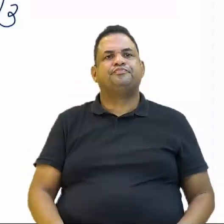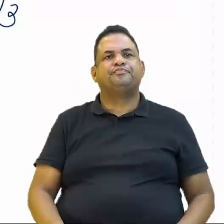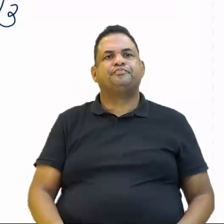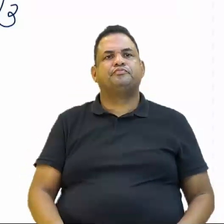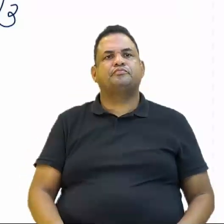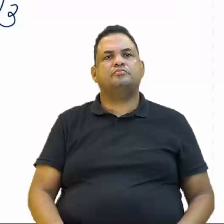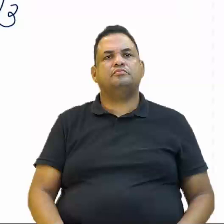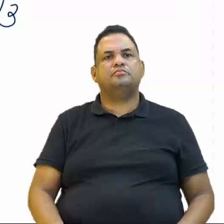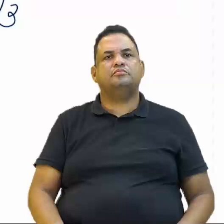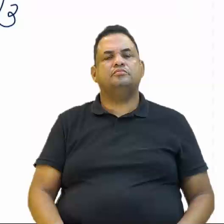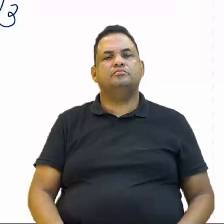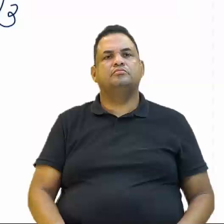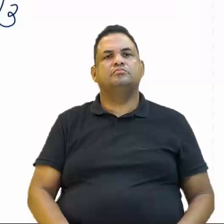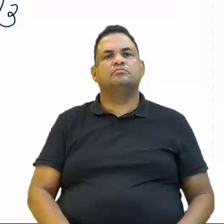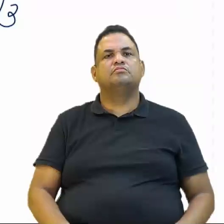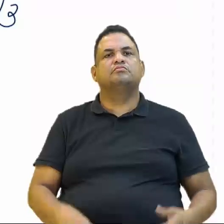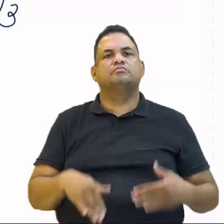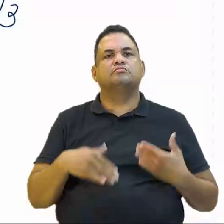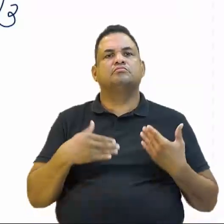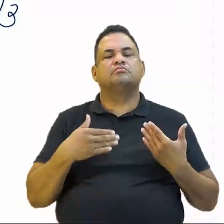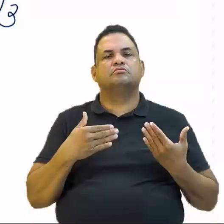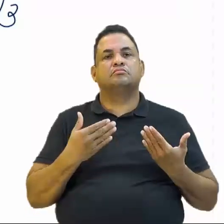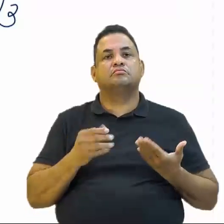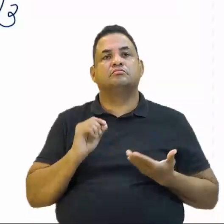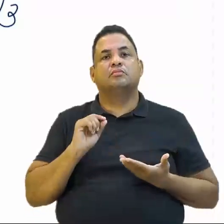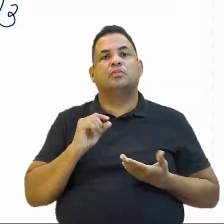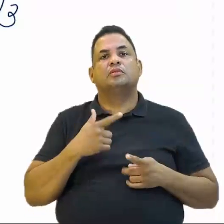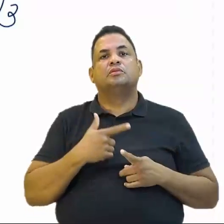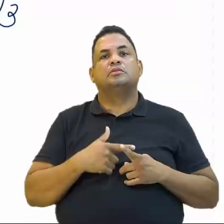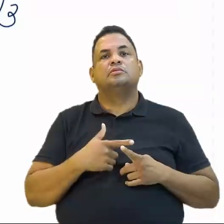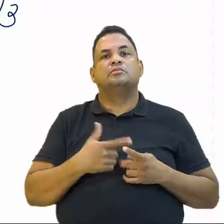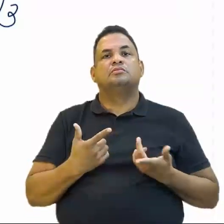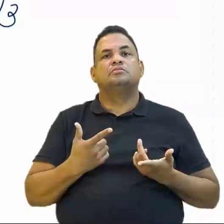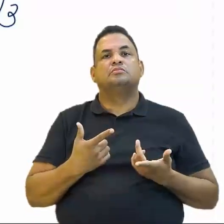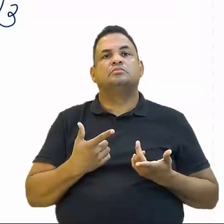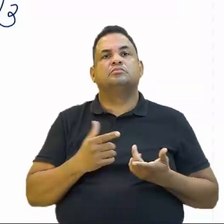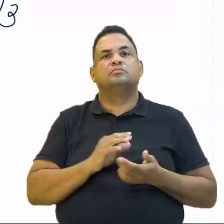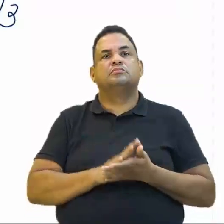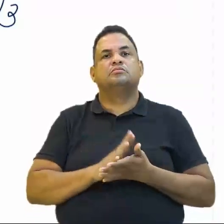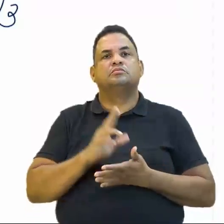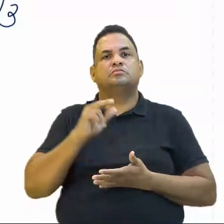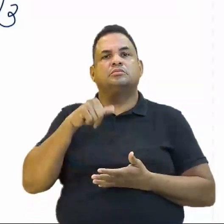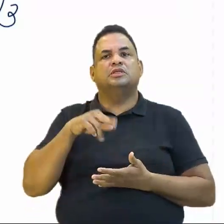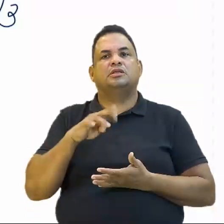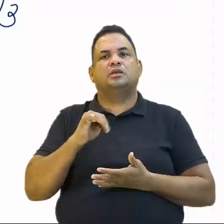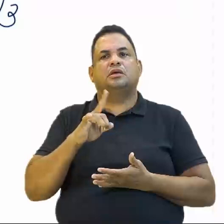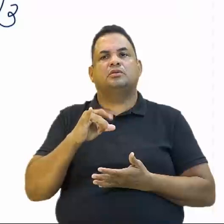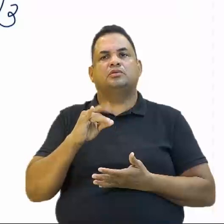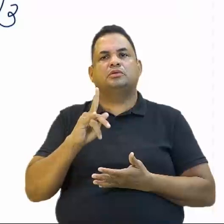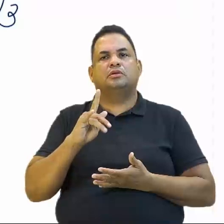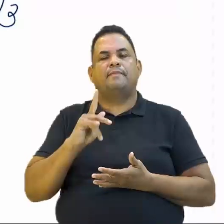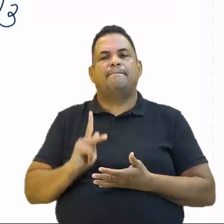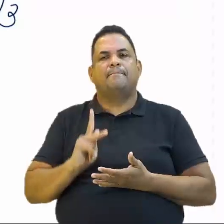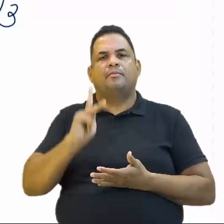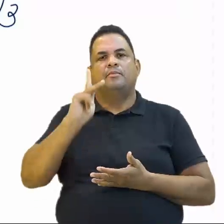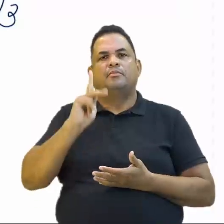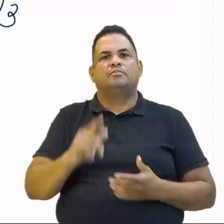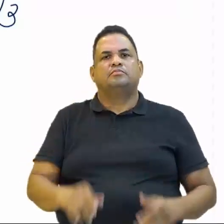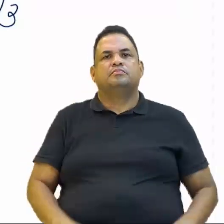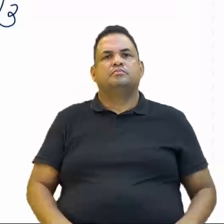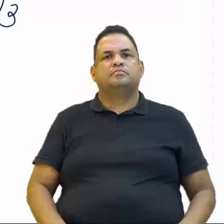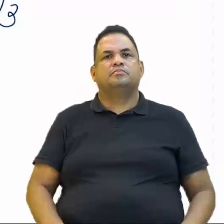definir se as duas estão certas? Vai ser o nosso nitrato de potássio. Por quê? Porque